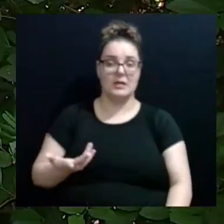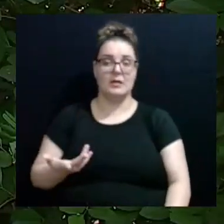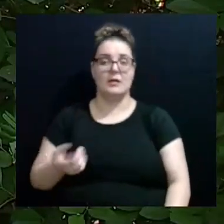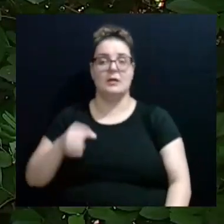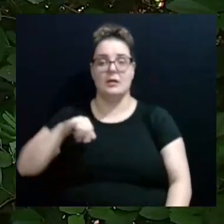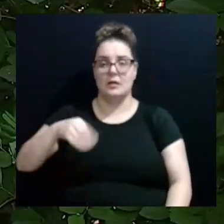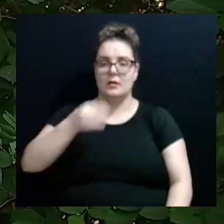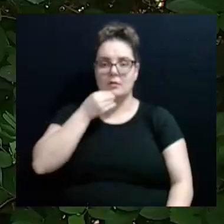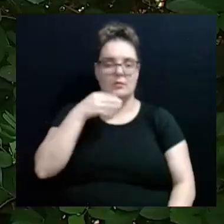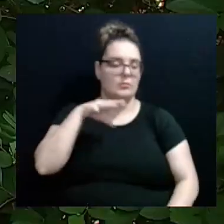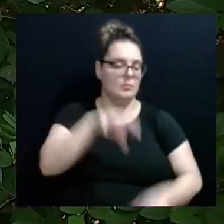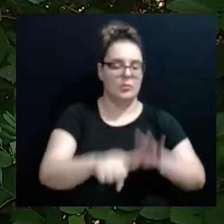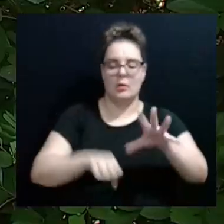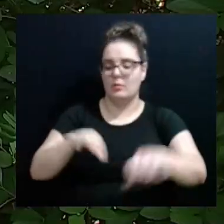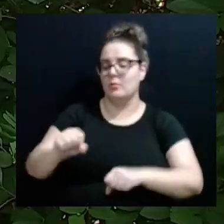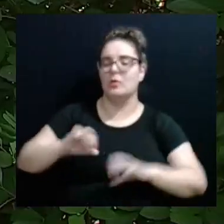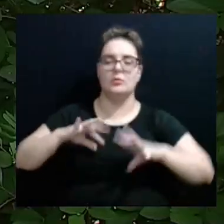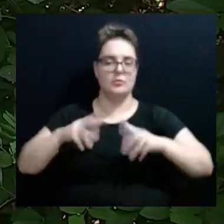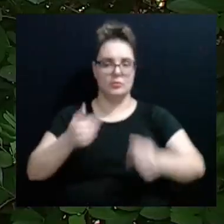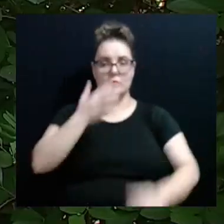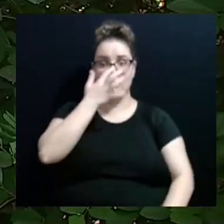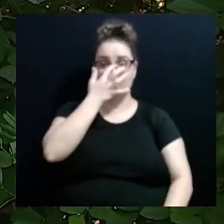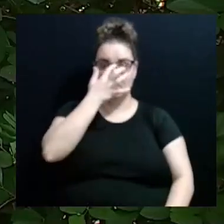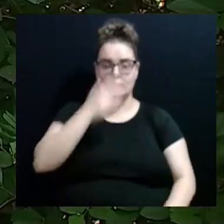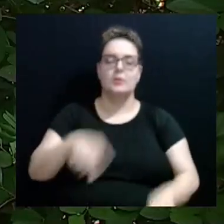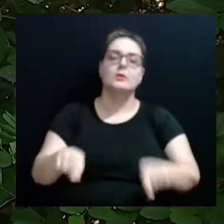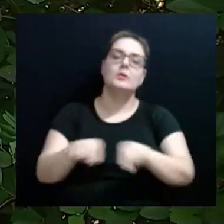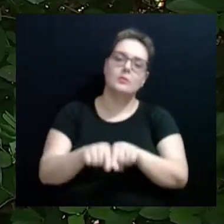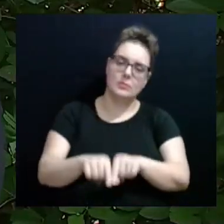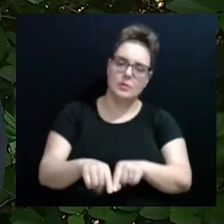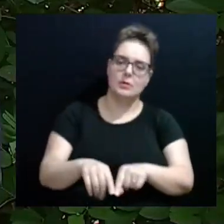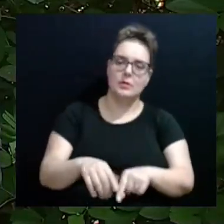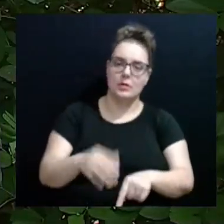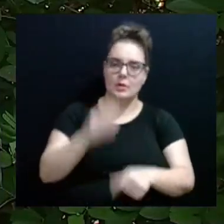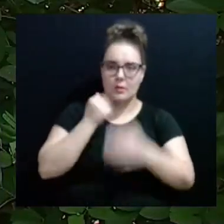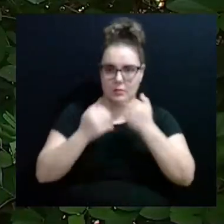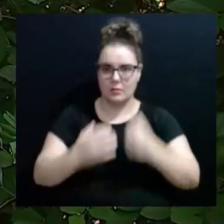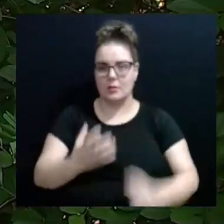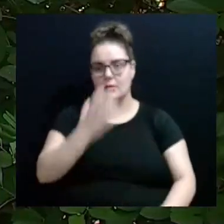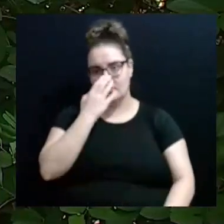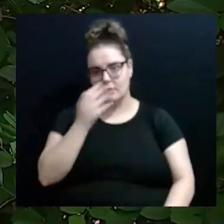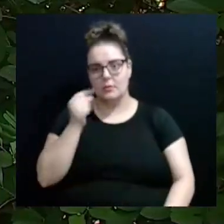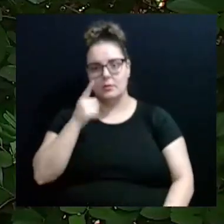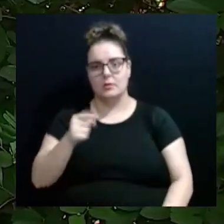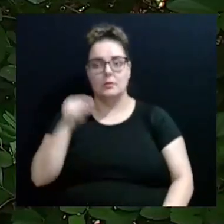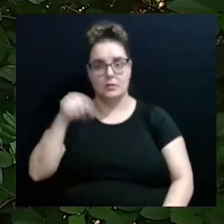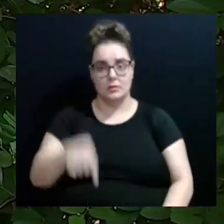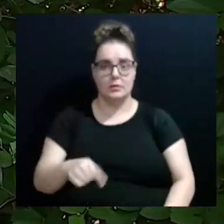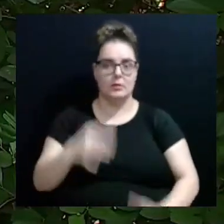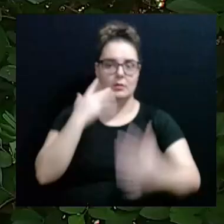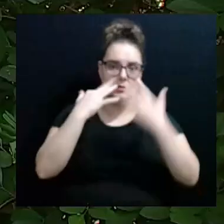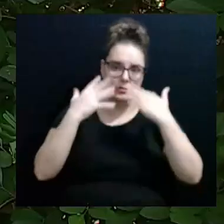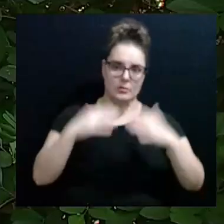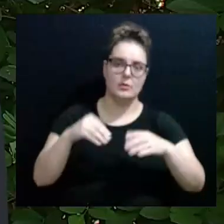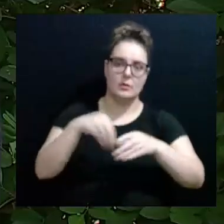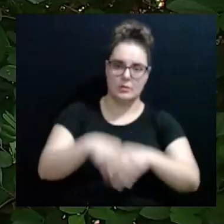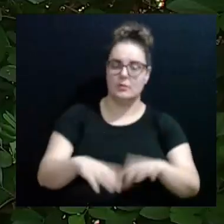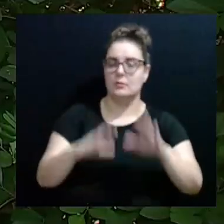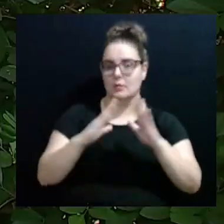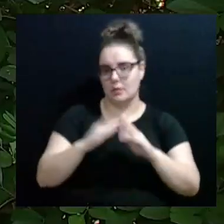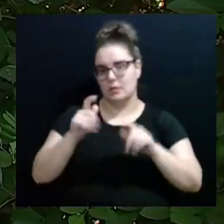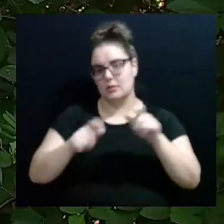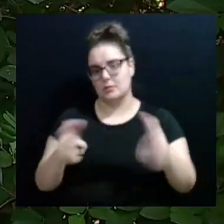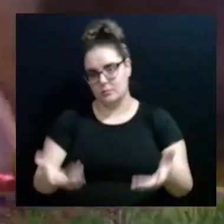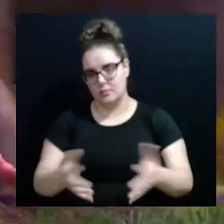de tudo, entendeu? Inclusive, às vezes, a ração de cachorro e gato que eu falo que é o que atrai ele na casa das pessoas e pode levar